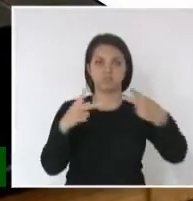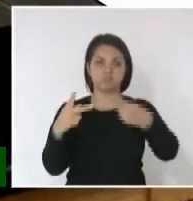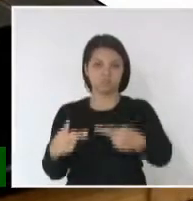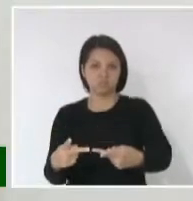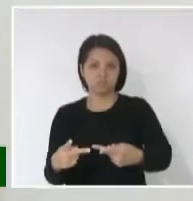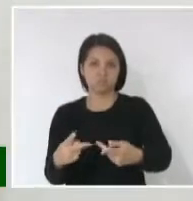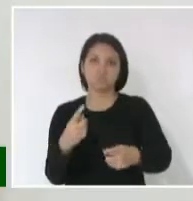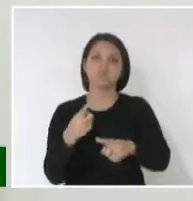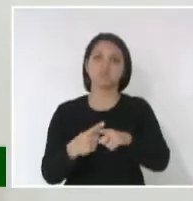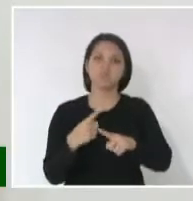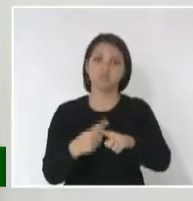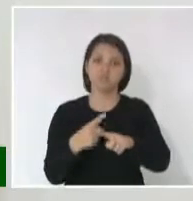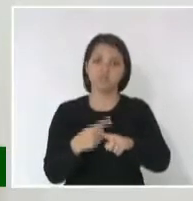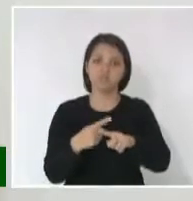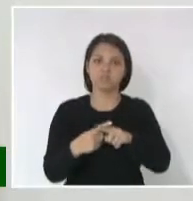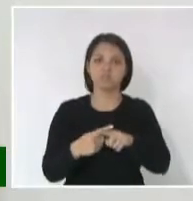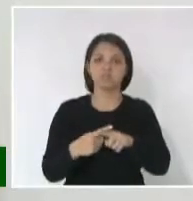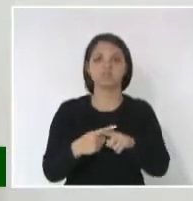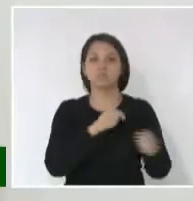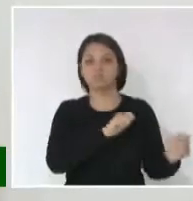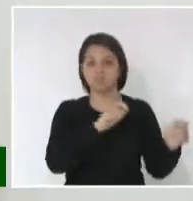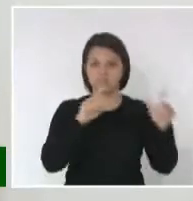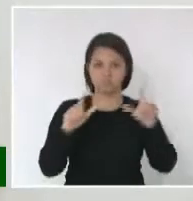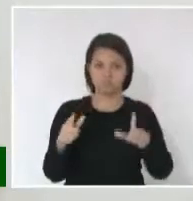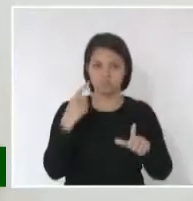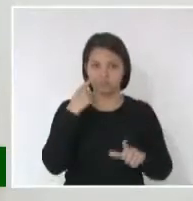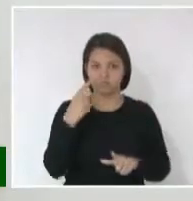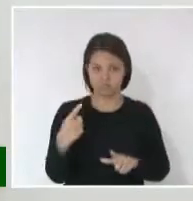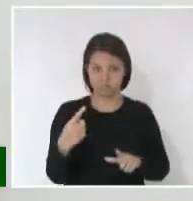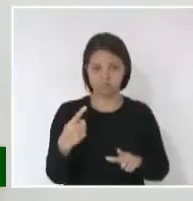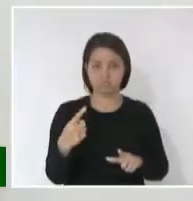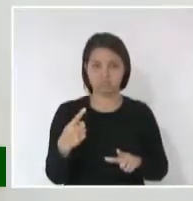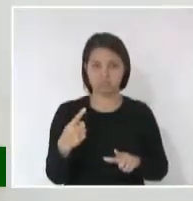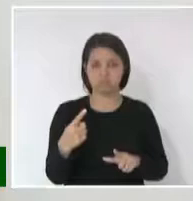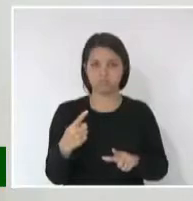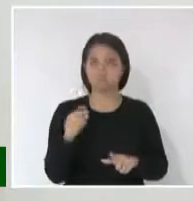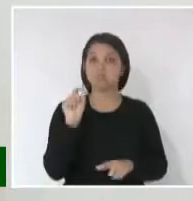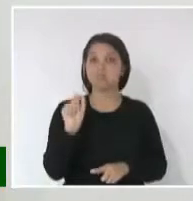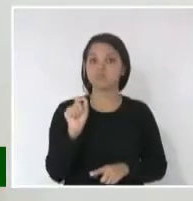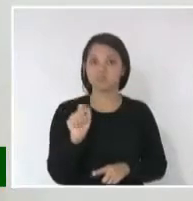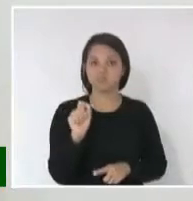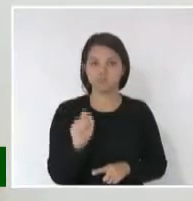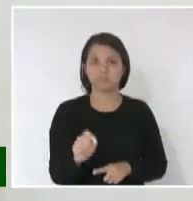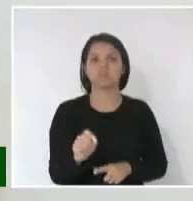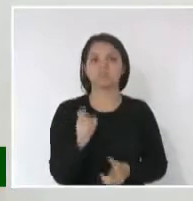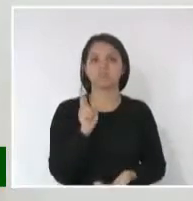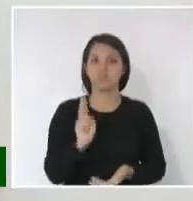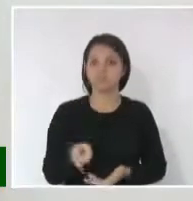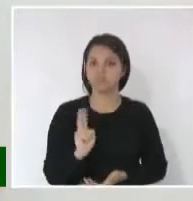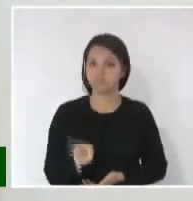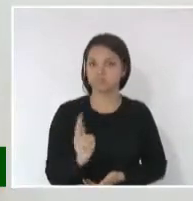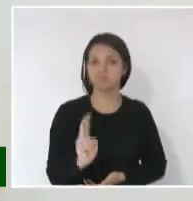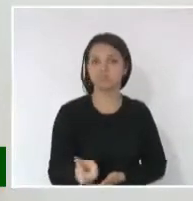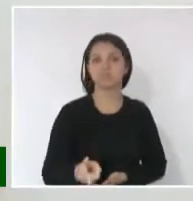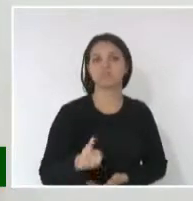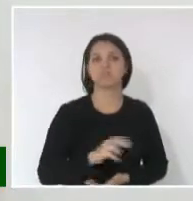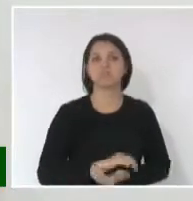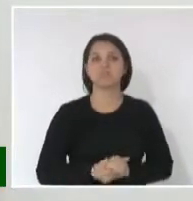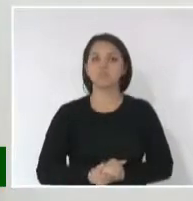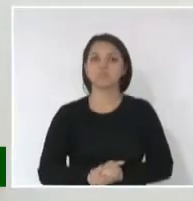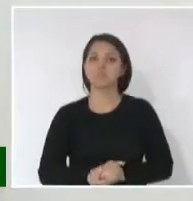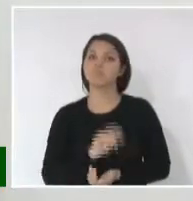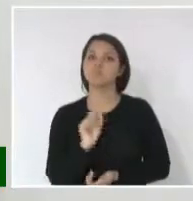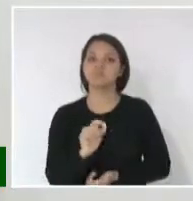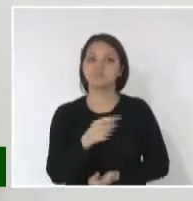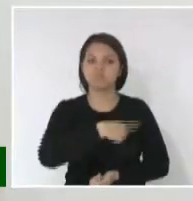porque o que eu vou rodar aqui agora é a efetivação, deputado Silvio, daquilo que a